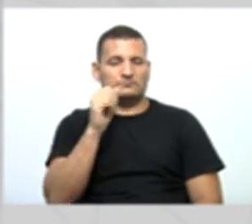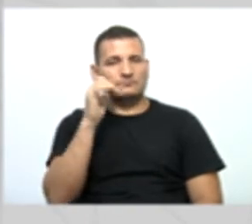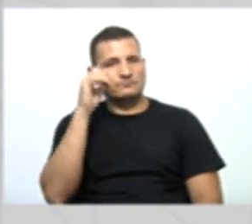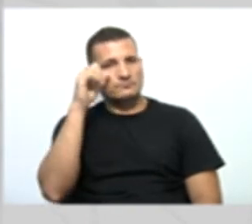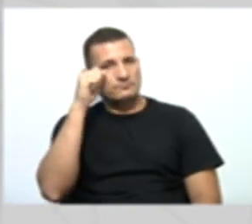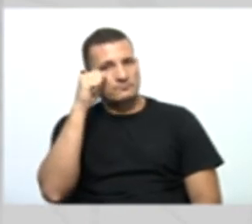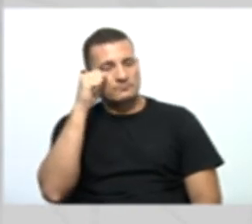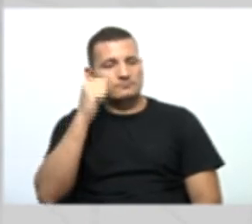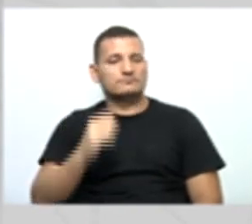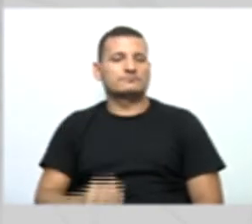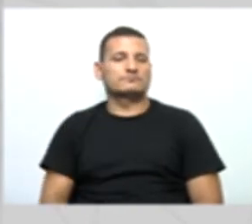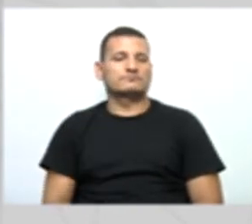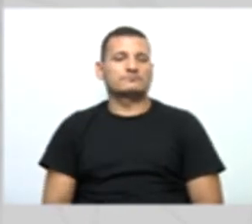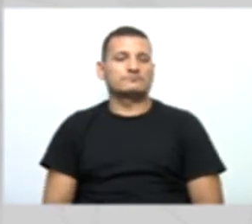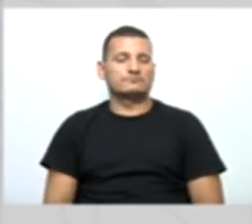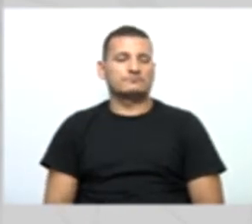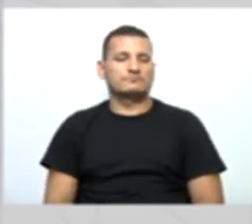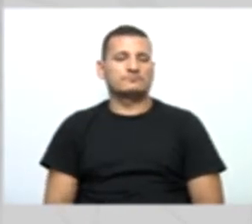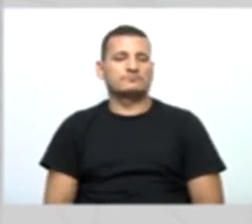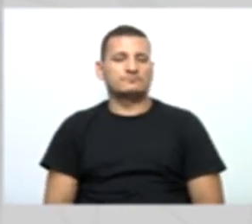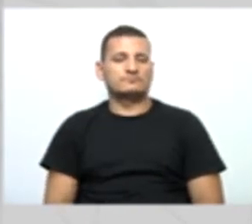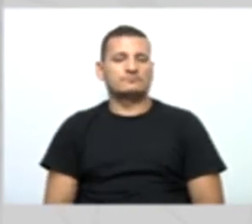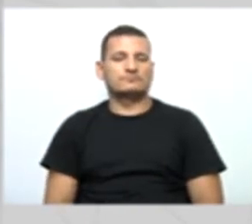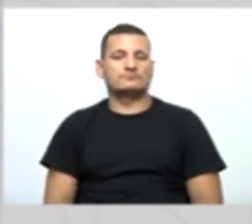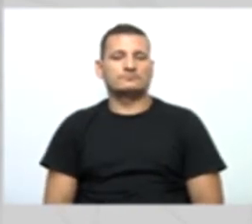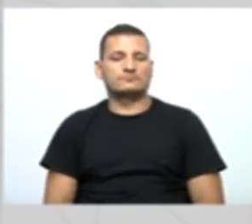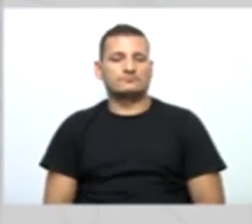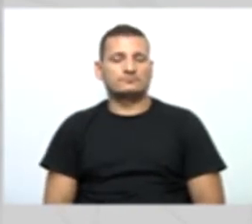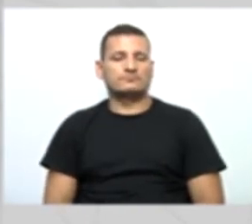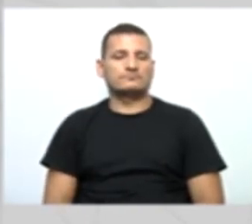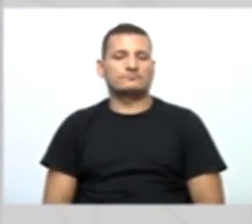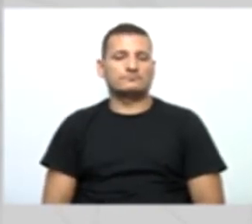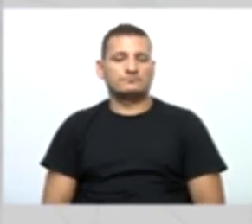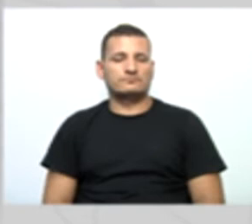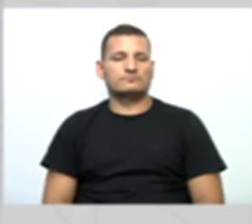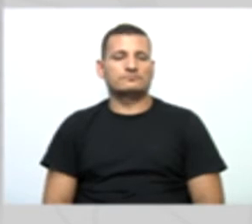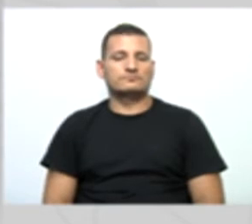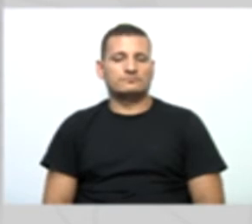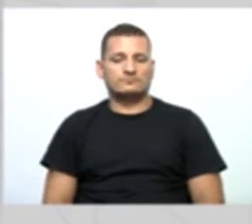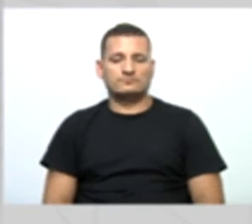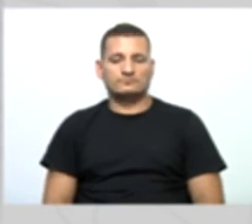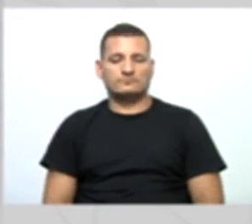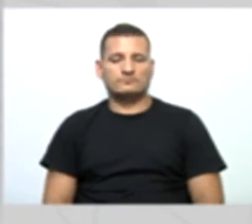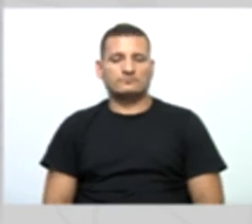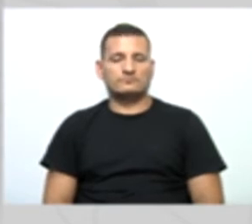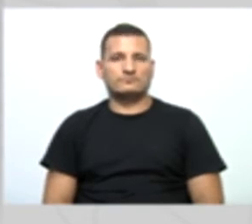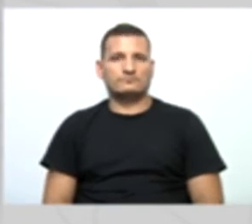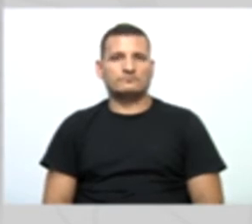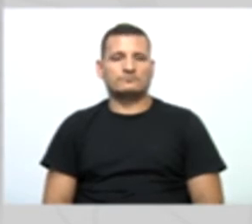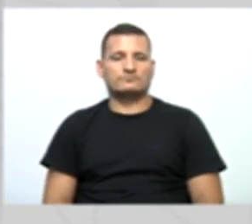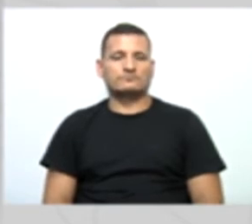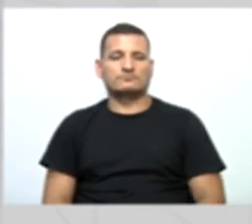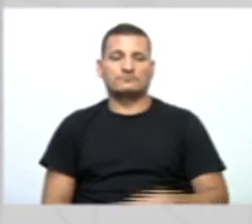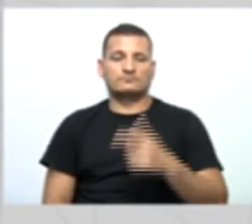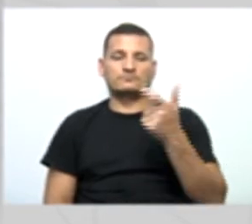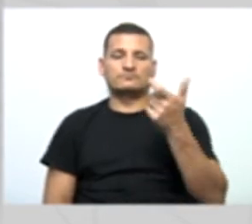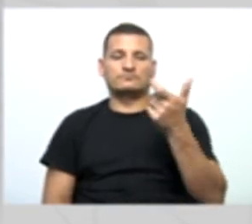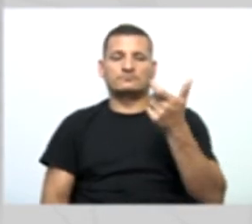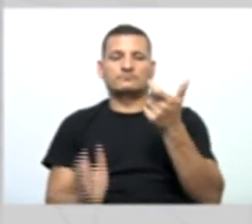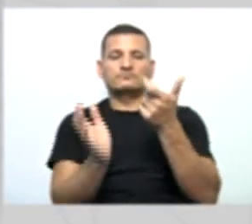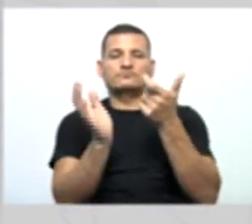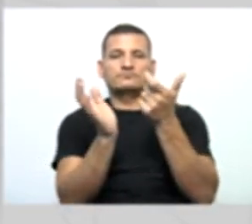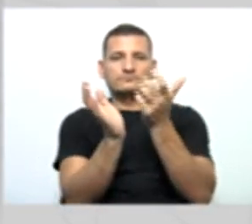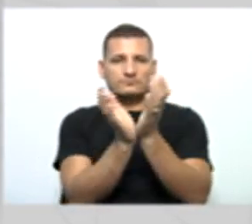dormir. A pessoa pode dormir. Criamos lá essa classe pessoa, exemplificando os